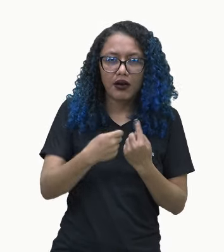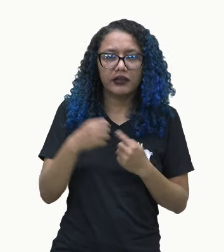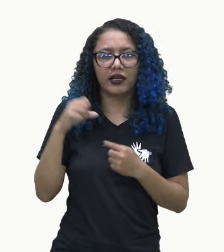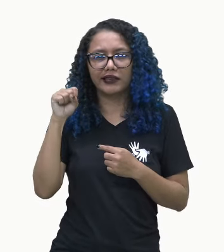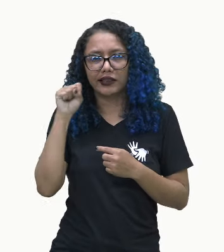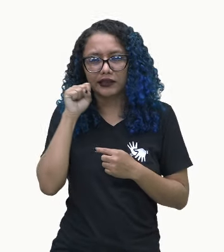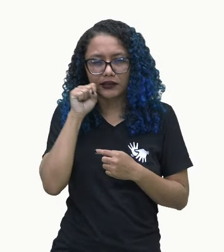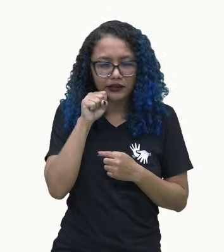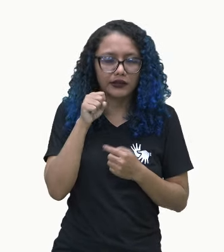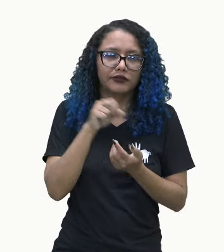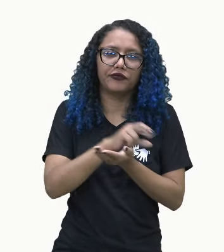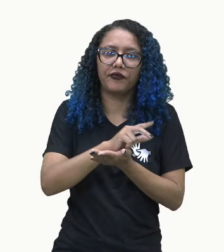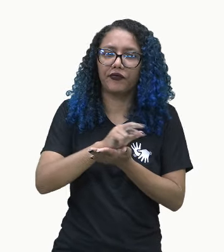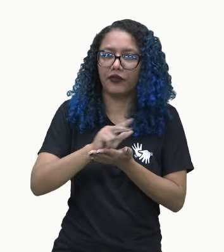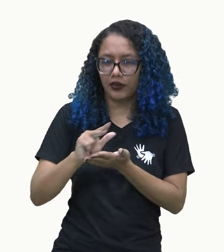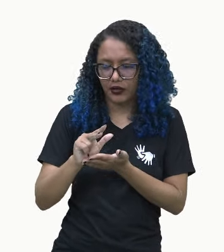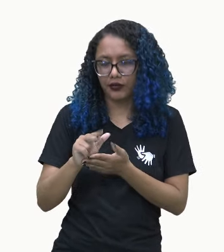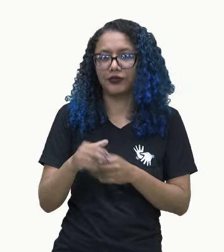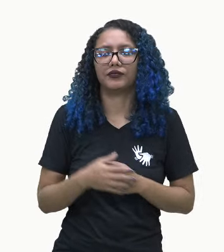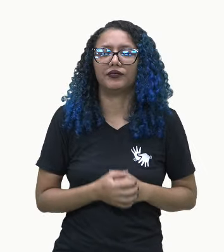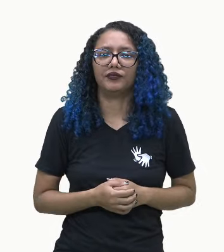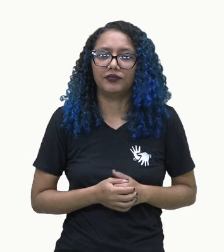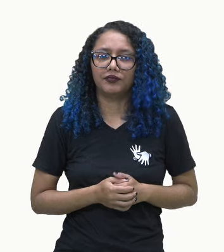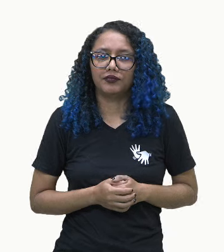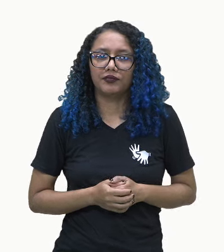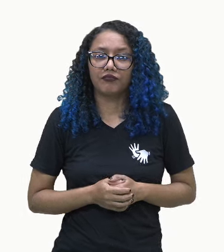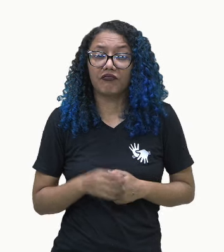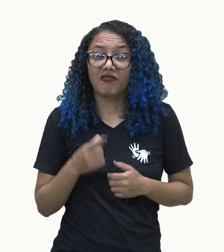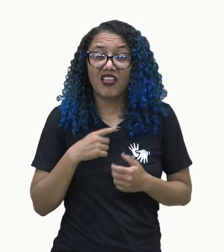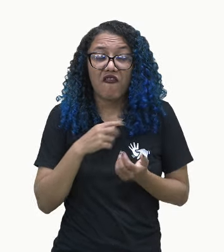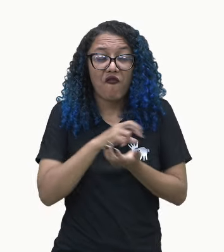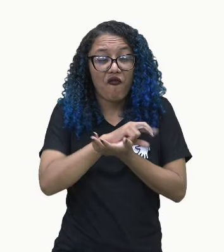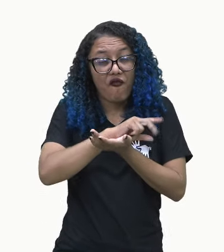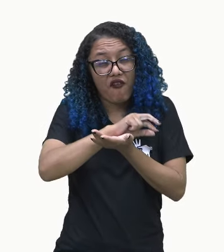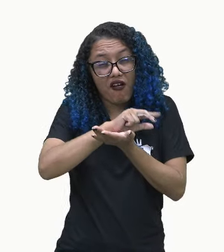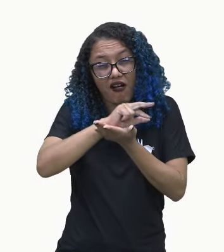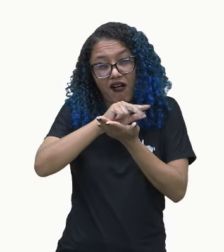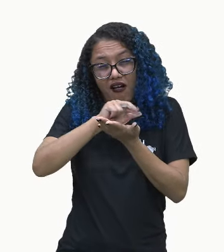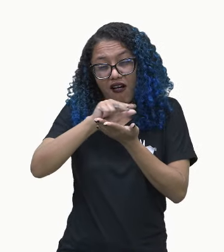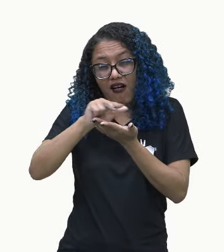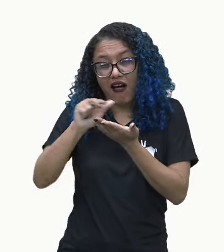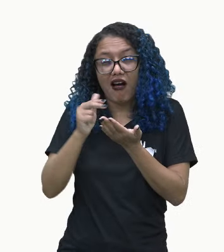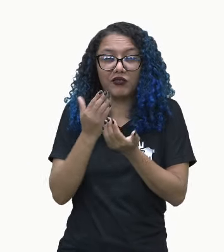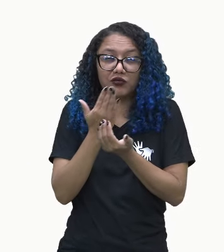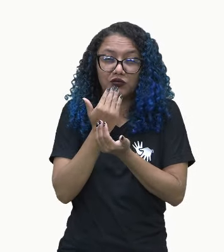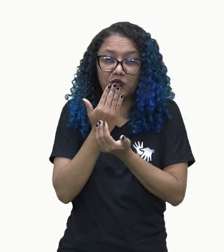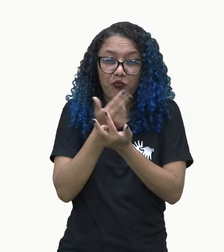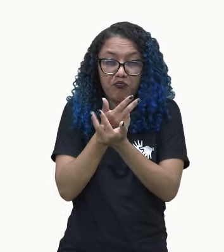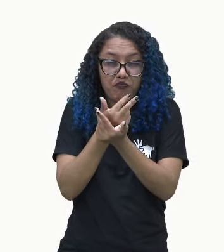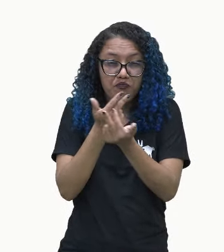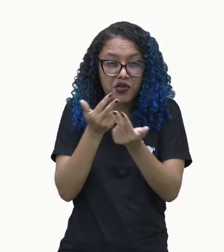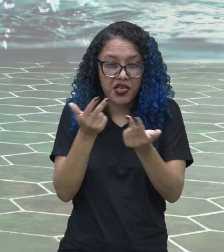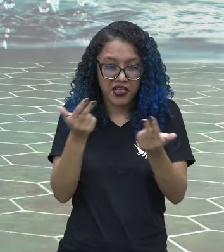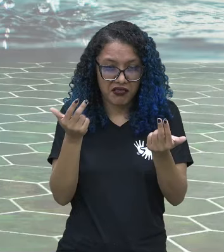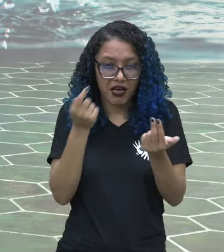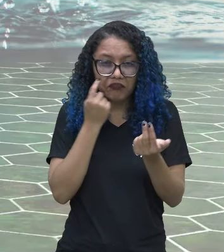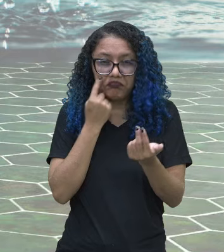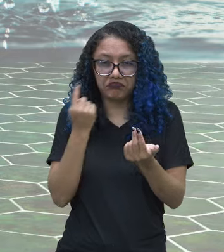cenoura. Então, vocês têm uma riqueza de alimentos que